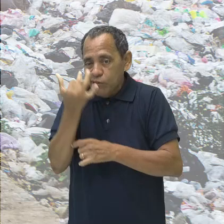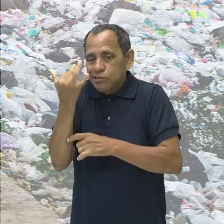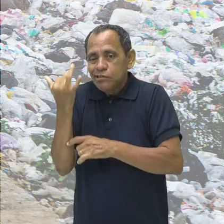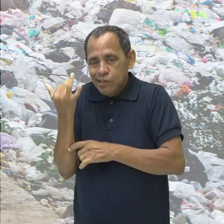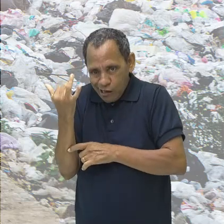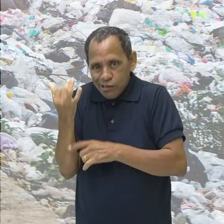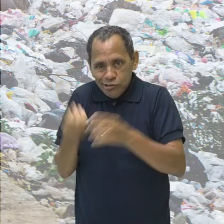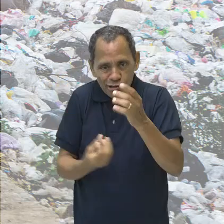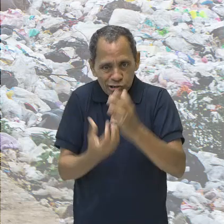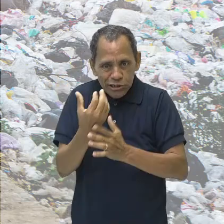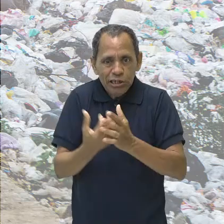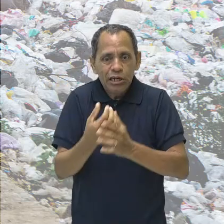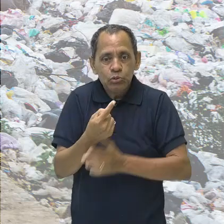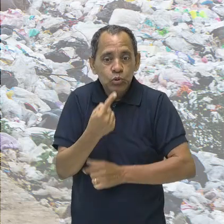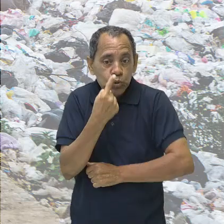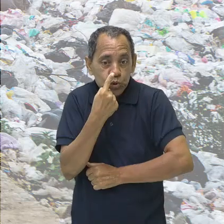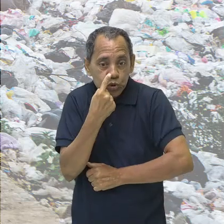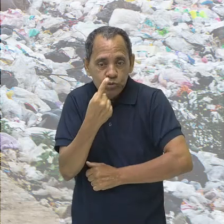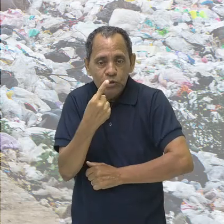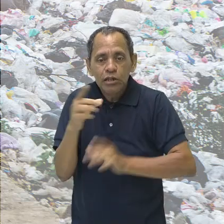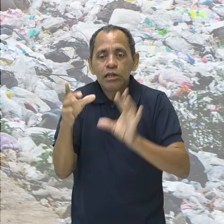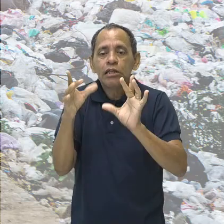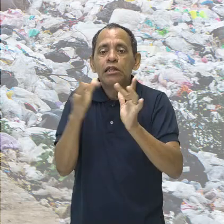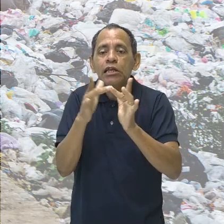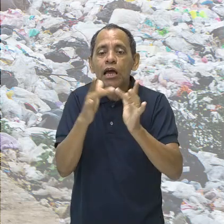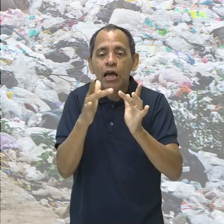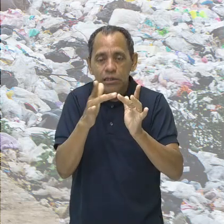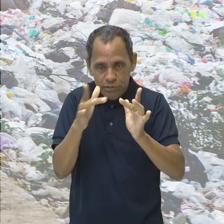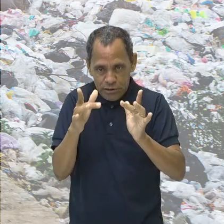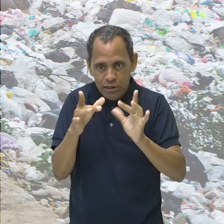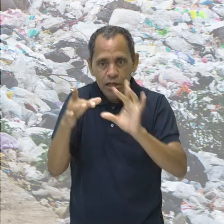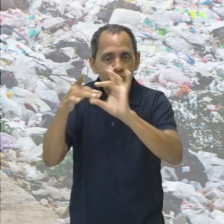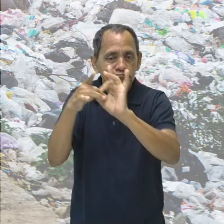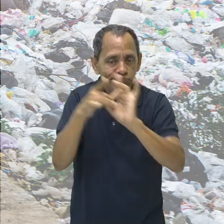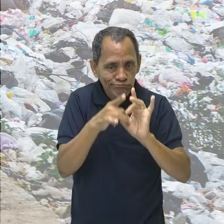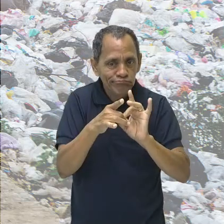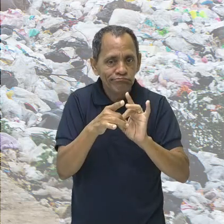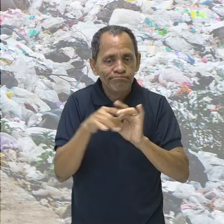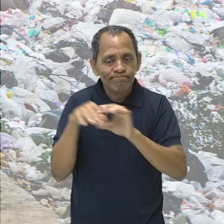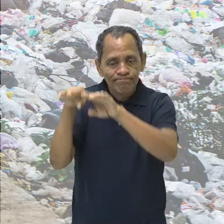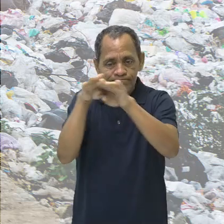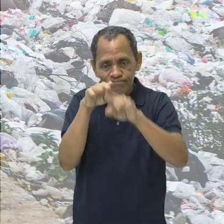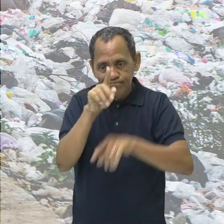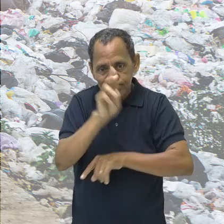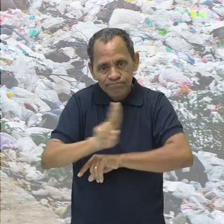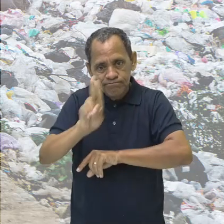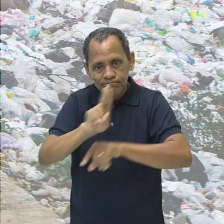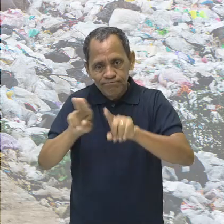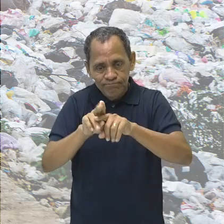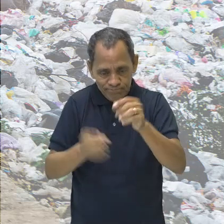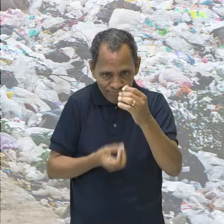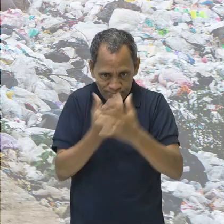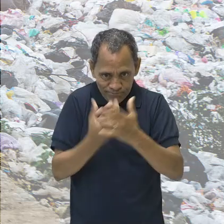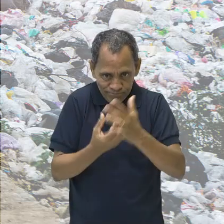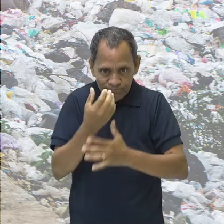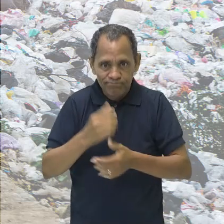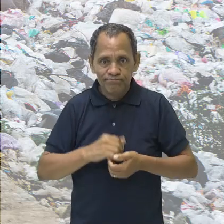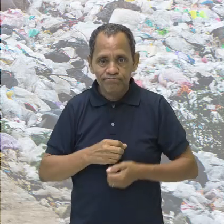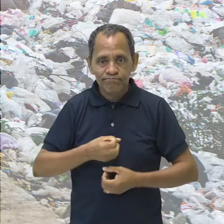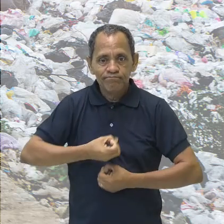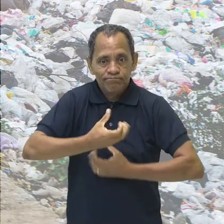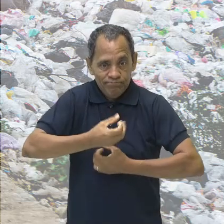geramos está intimamente ligado aos nossos padrões de consumo e produção. Então, a gente tem que